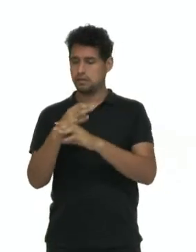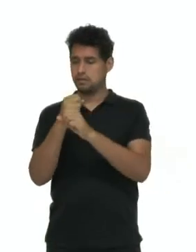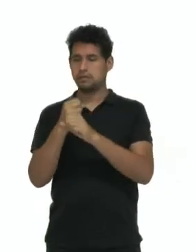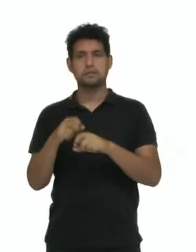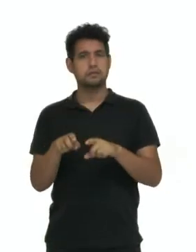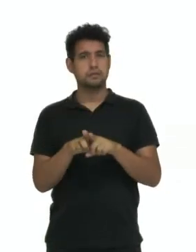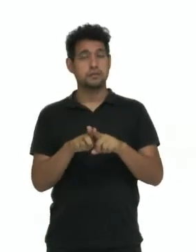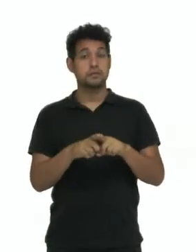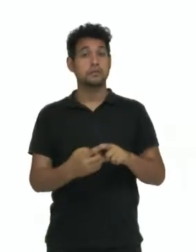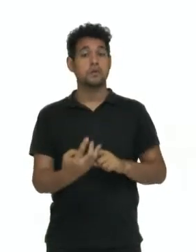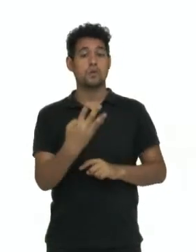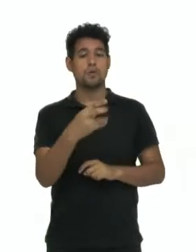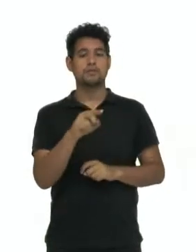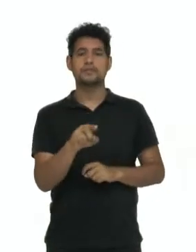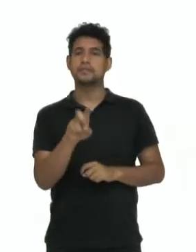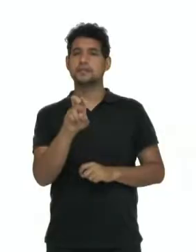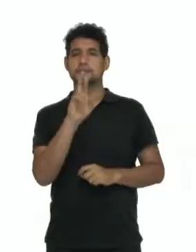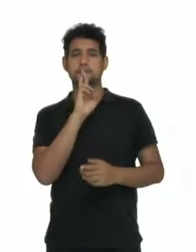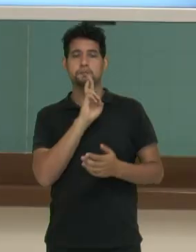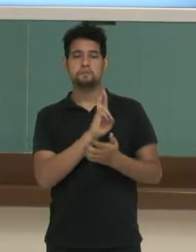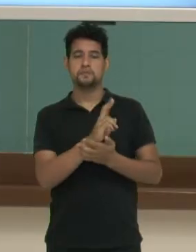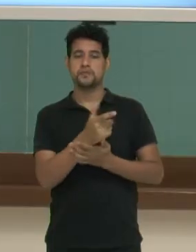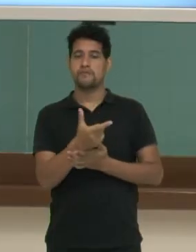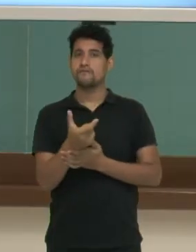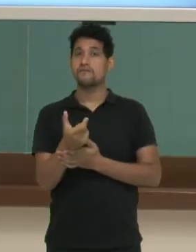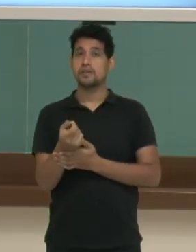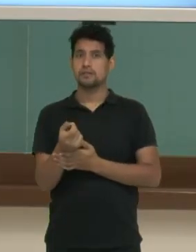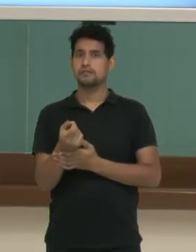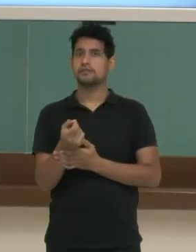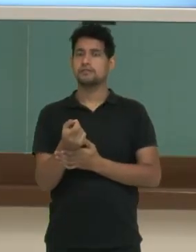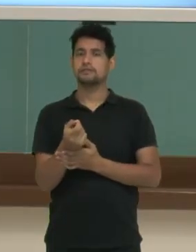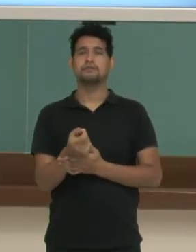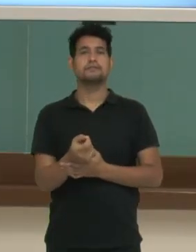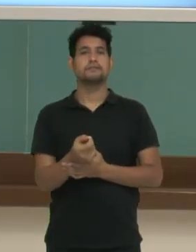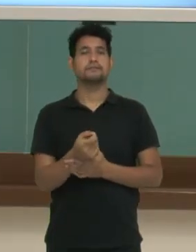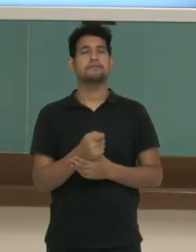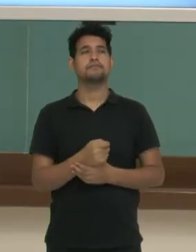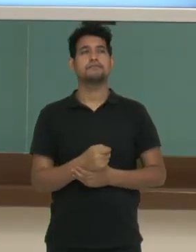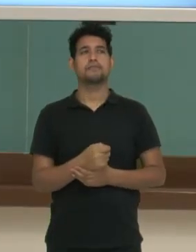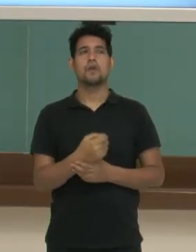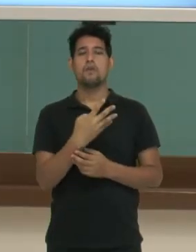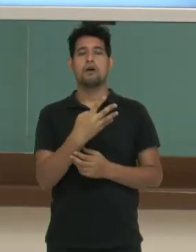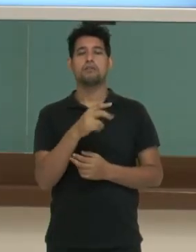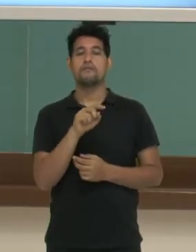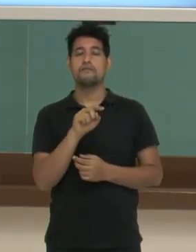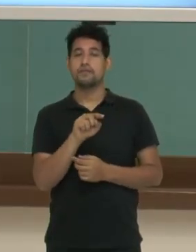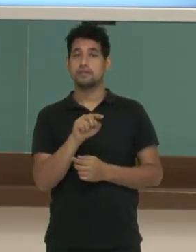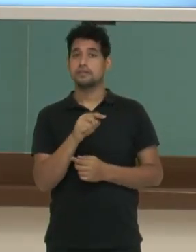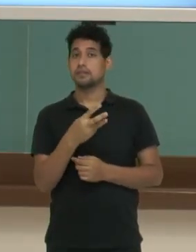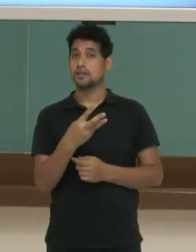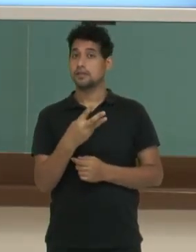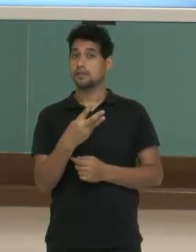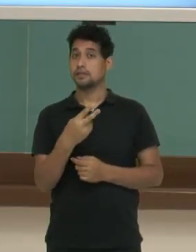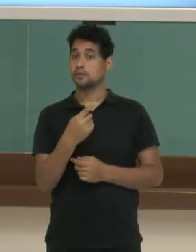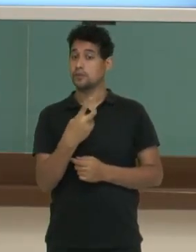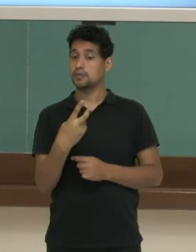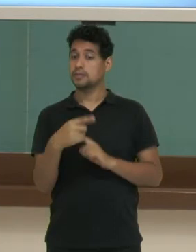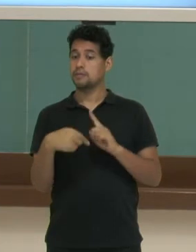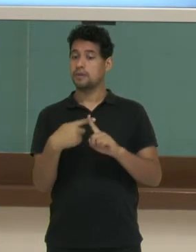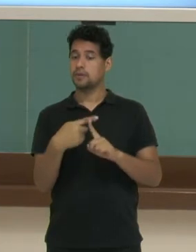né? 4 vezes 5, 20, né? Subiu o 2 lá. 4 vezes 3, 12, mais 2,